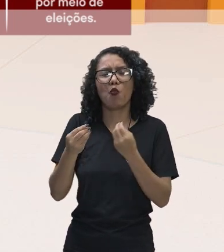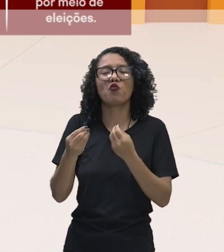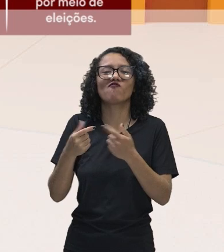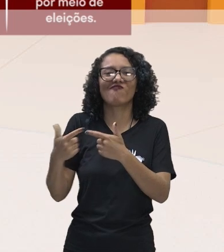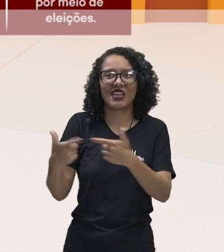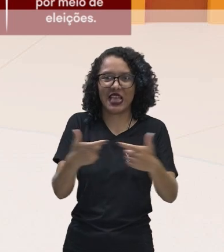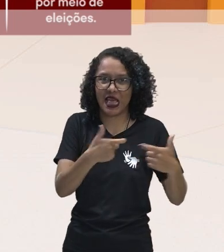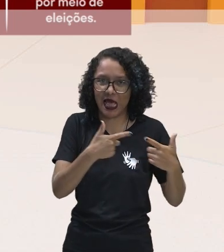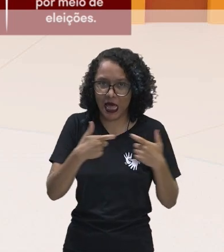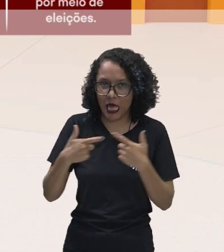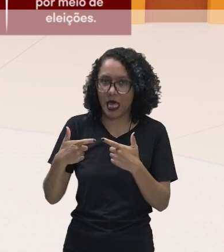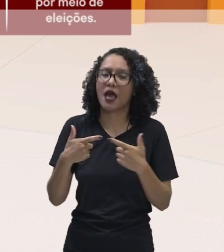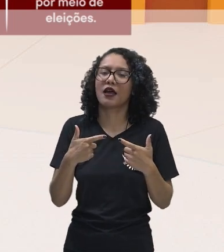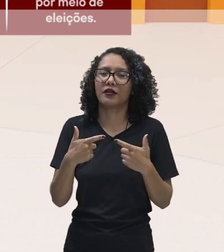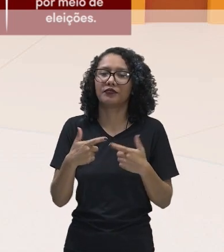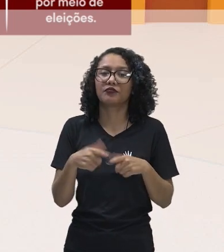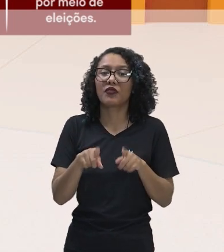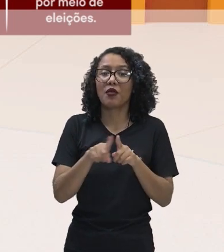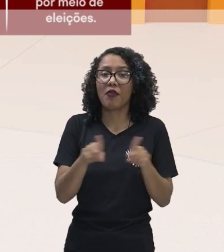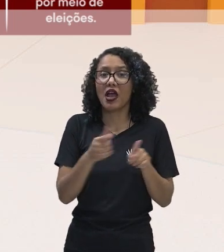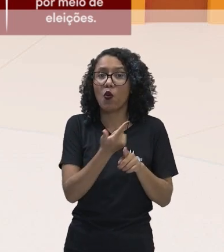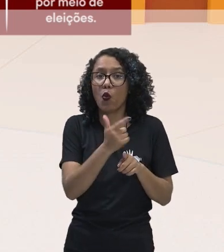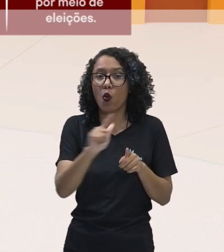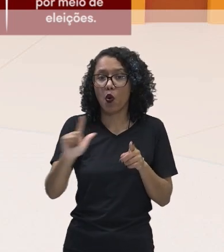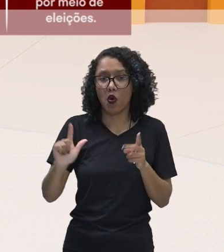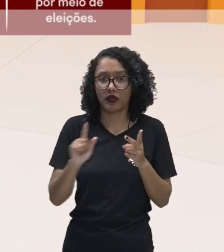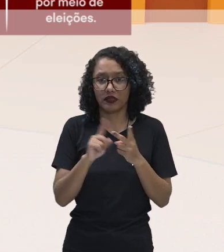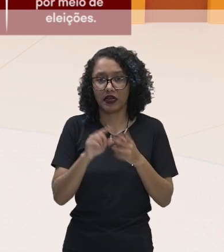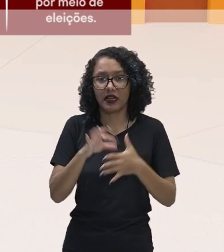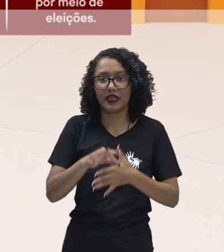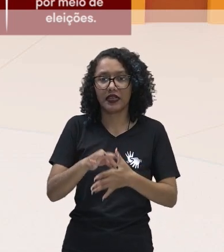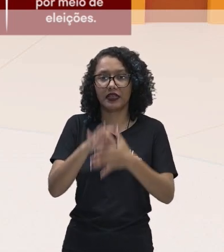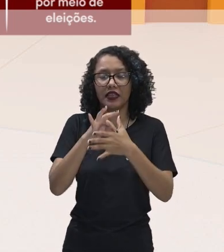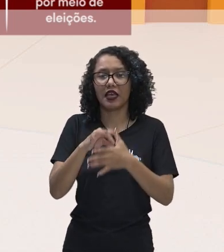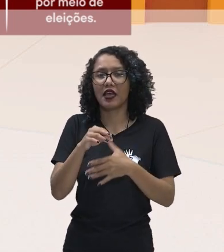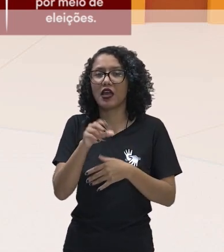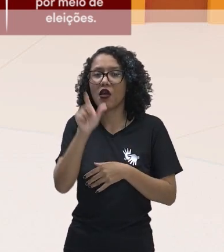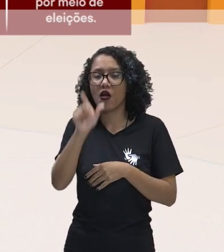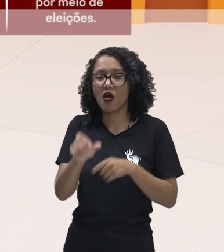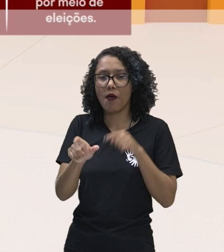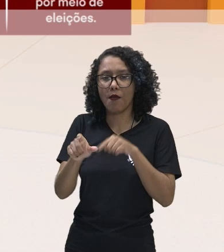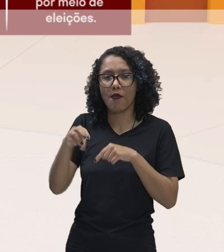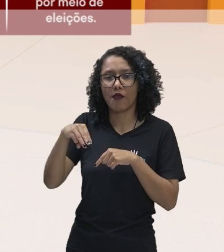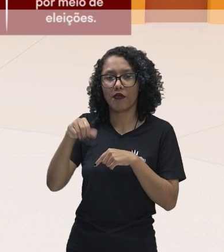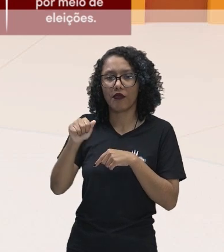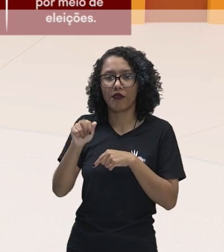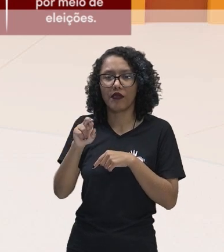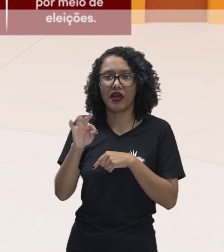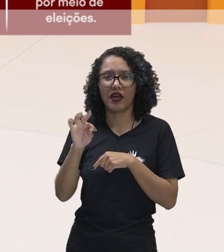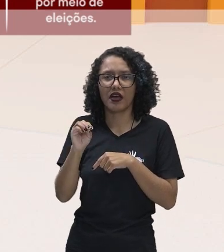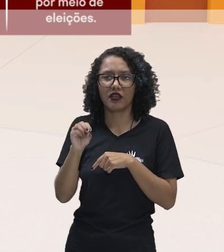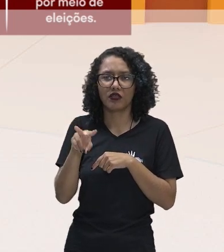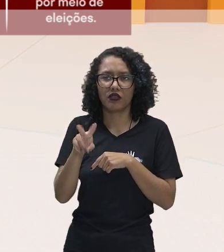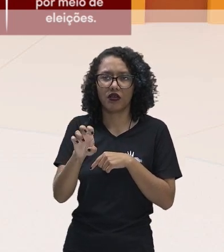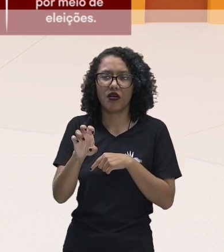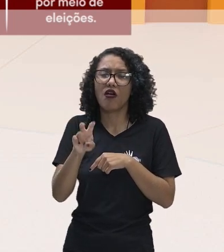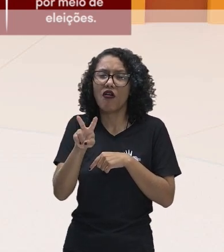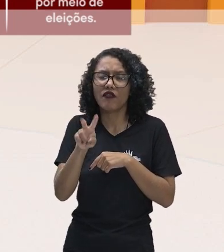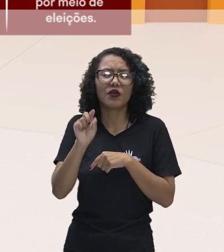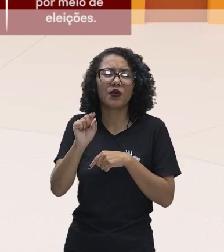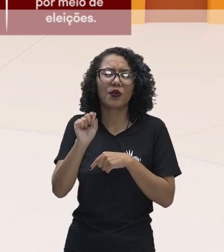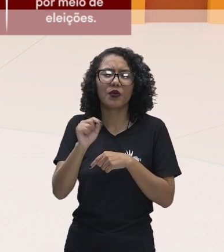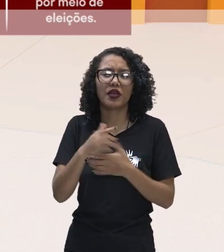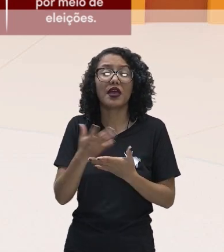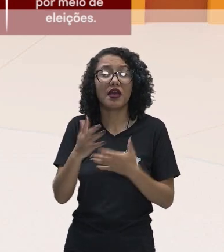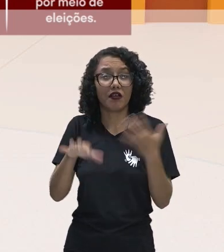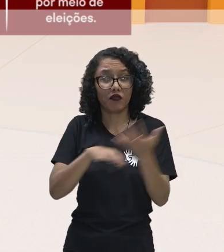uma outra vertente mais branda, liderada por Martov, pretendia promover uma revolução burguesa